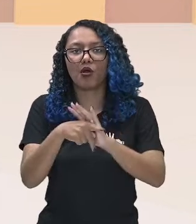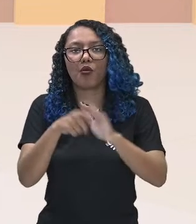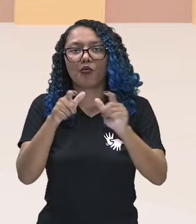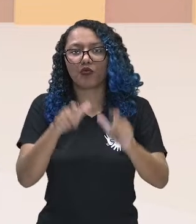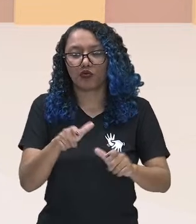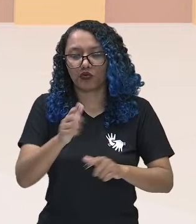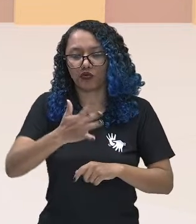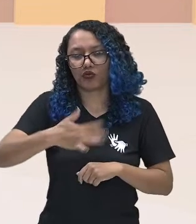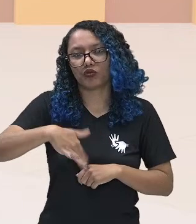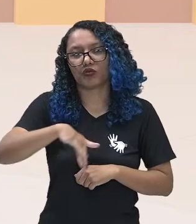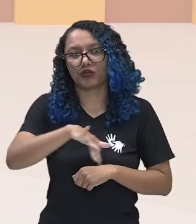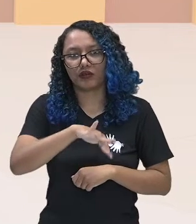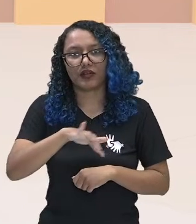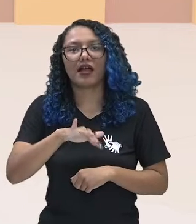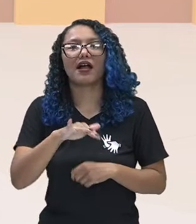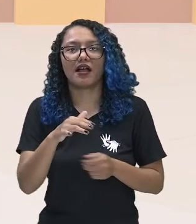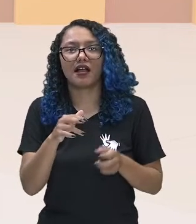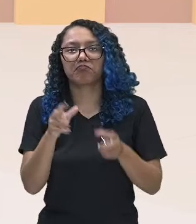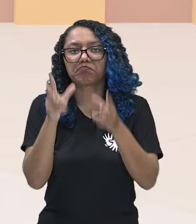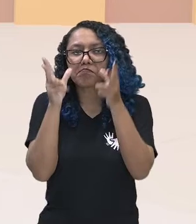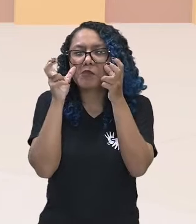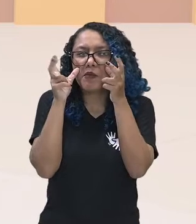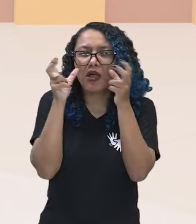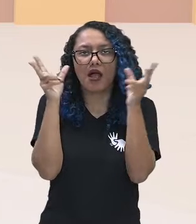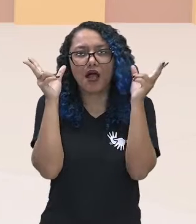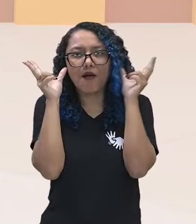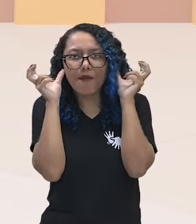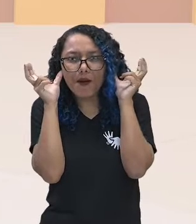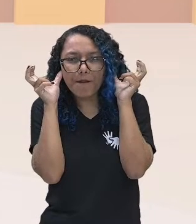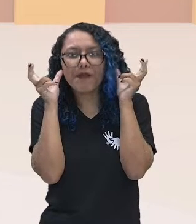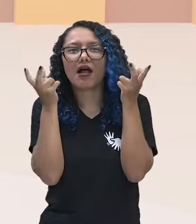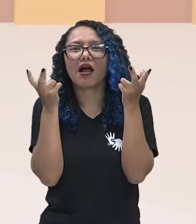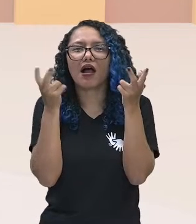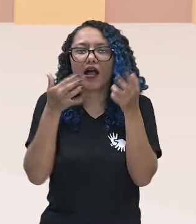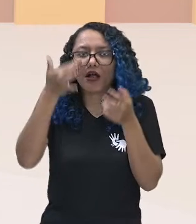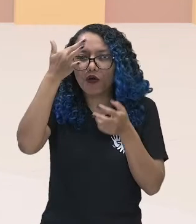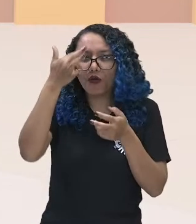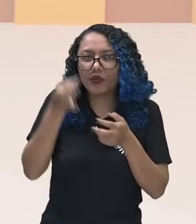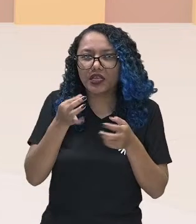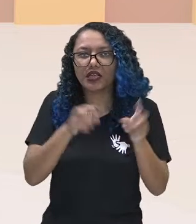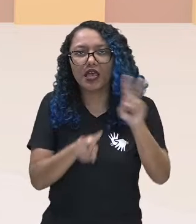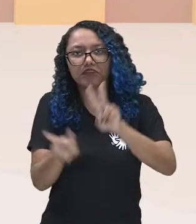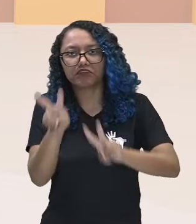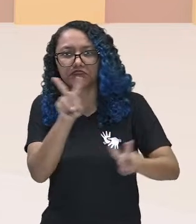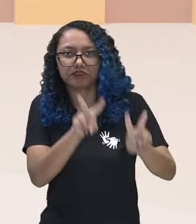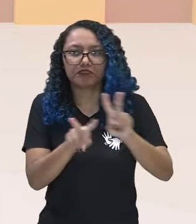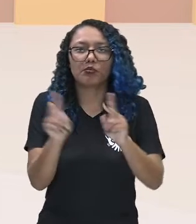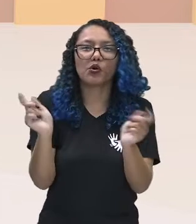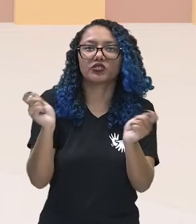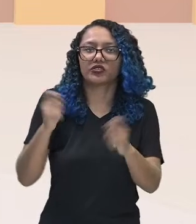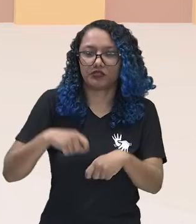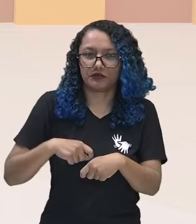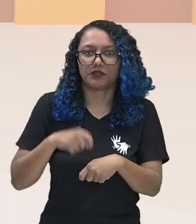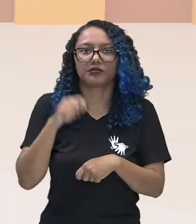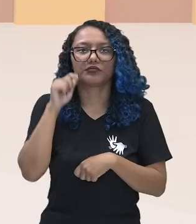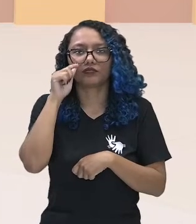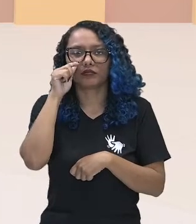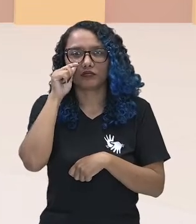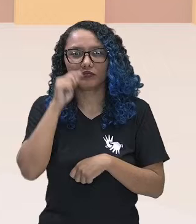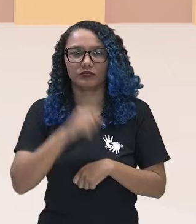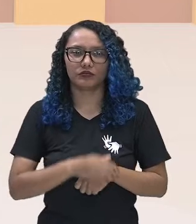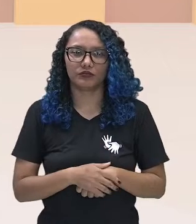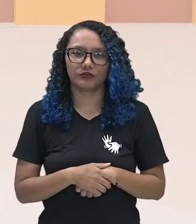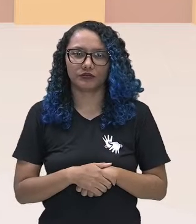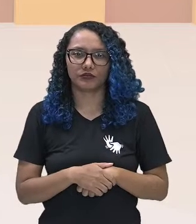aí captar, perceber e também a gente interpretar, tá bom? Aí nós temos a paisagem, ela é